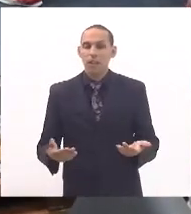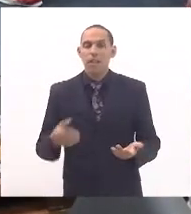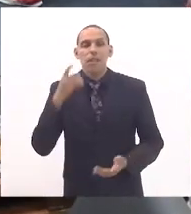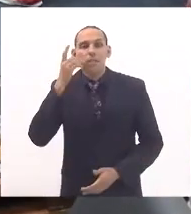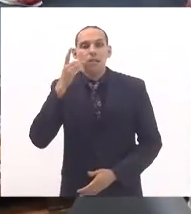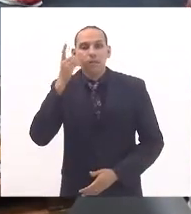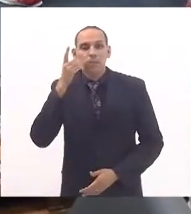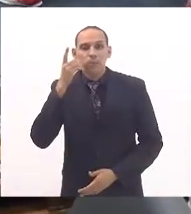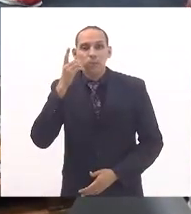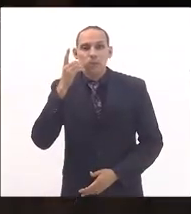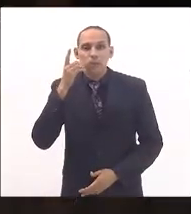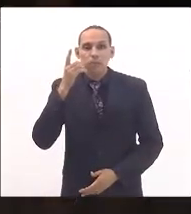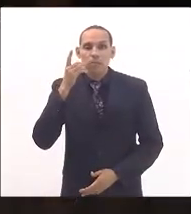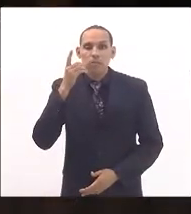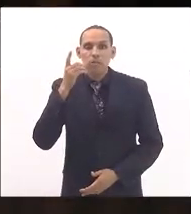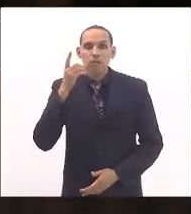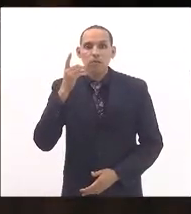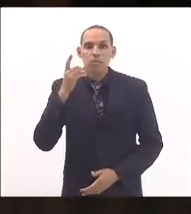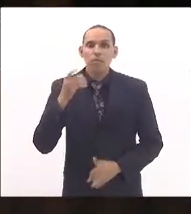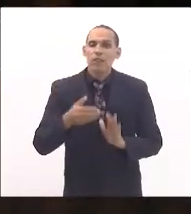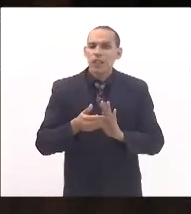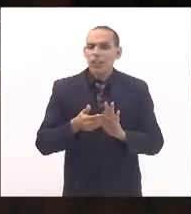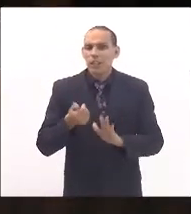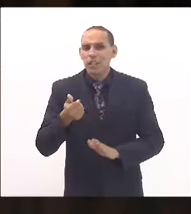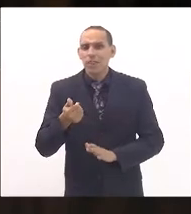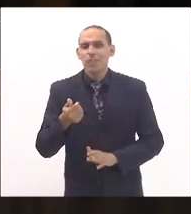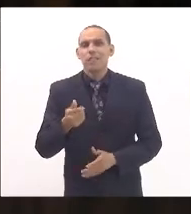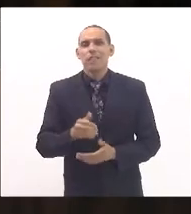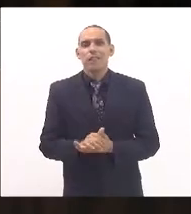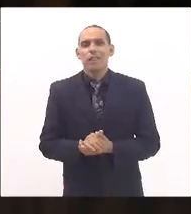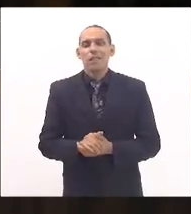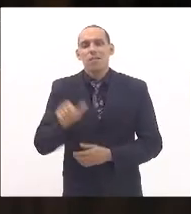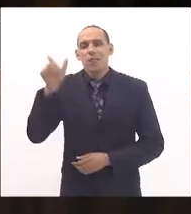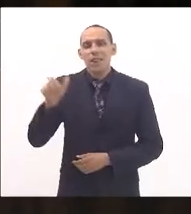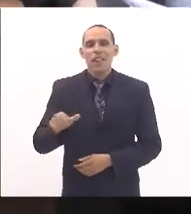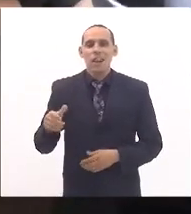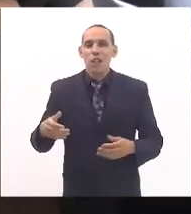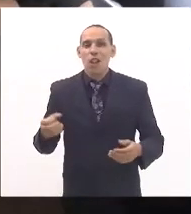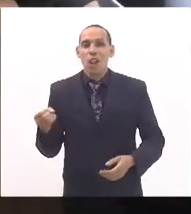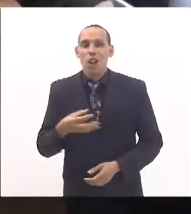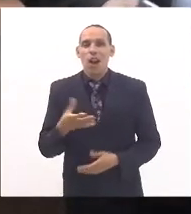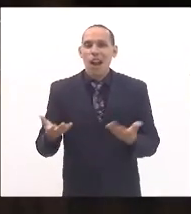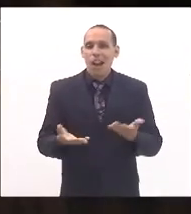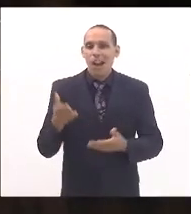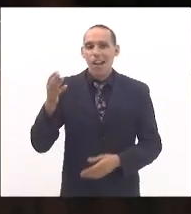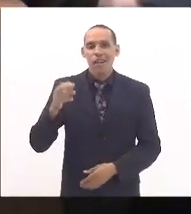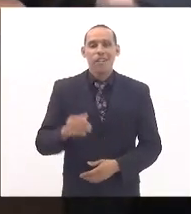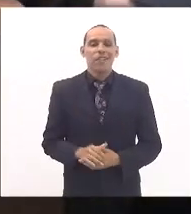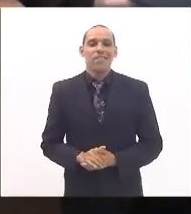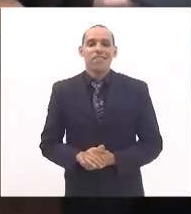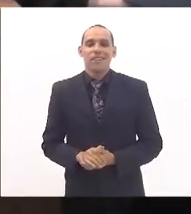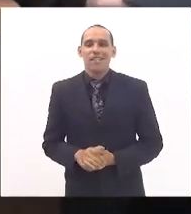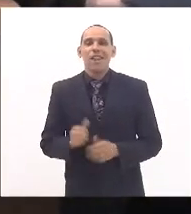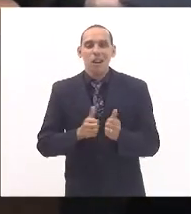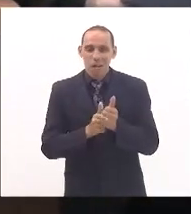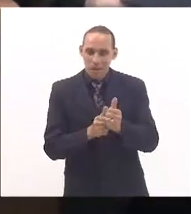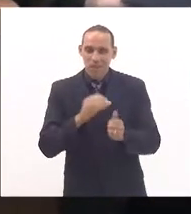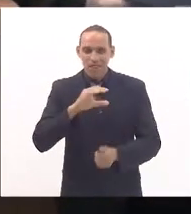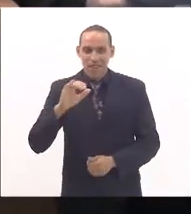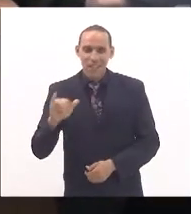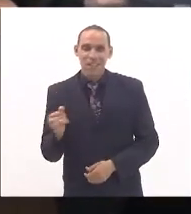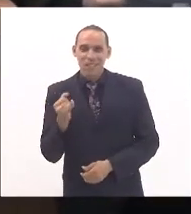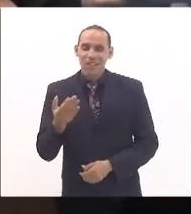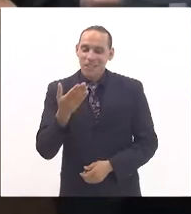a renovado, remoçado, Imperador de Madureira. Acompanha a CCJ, senhor Imperiano,